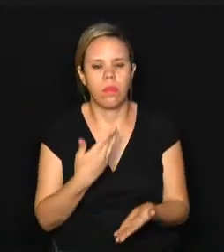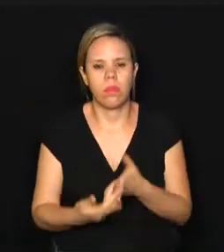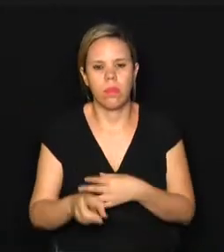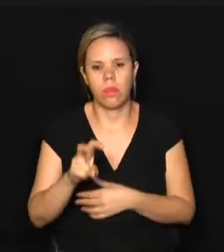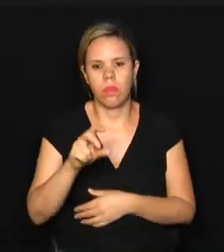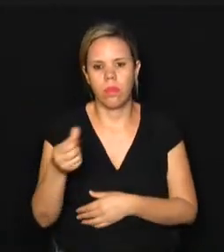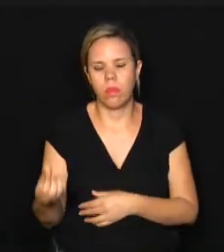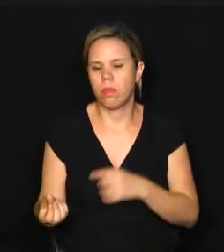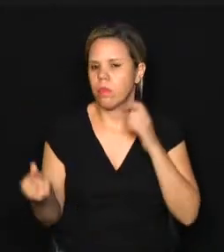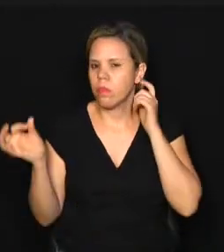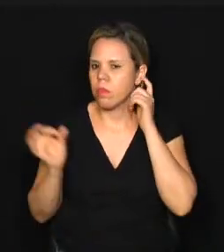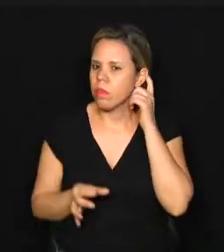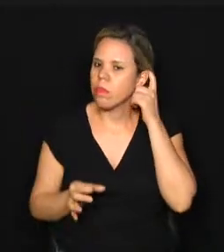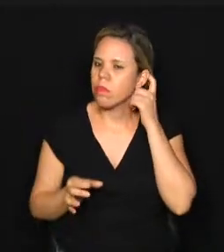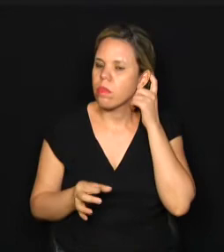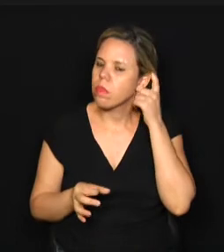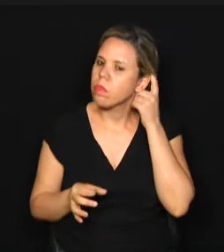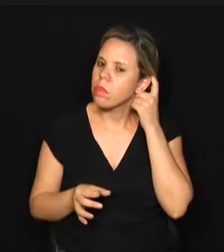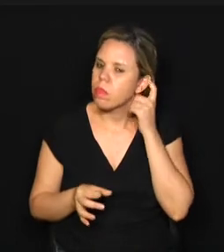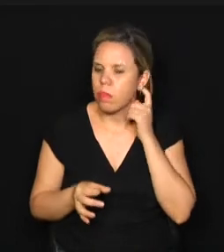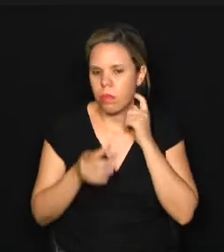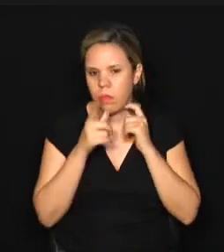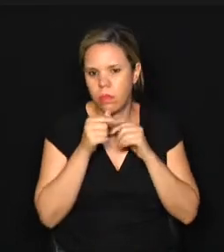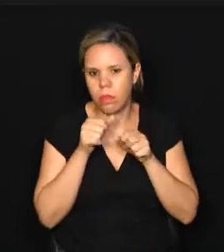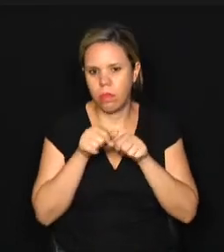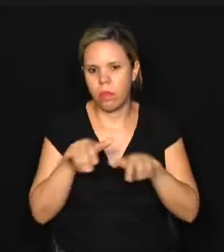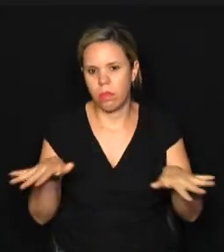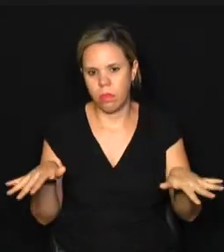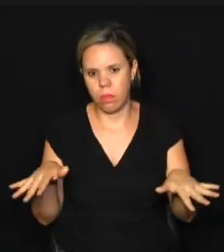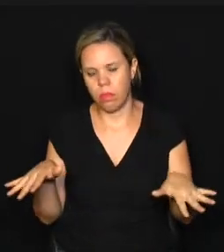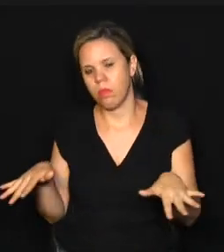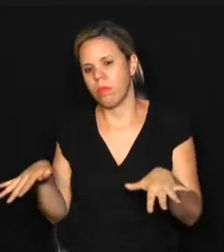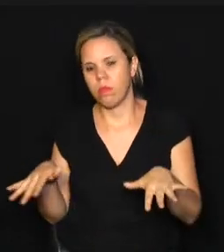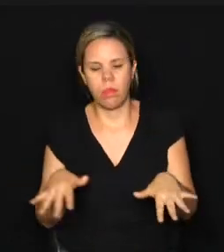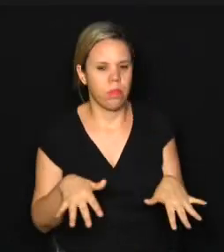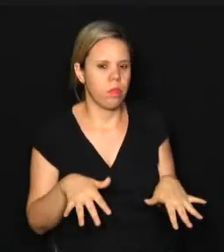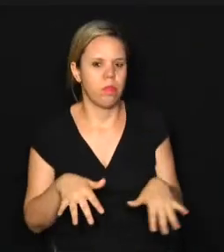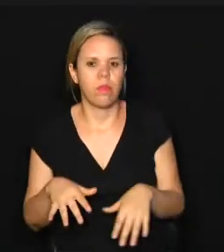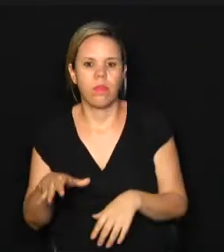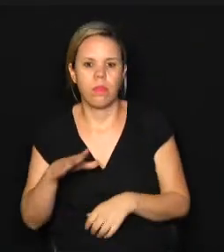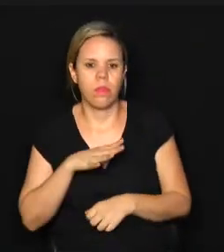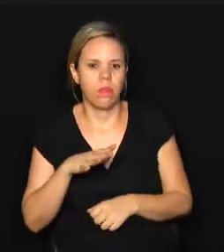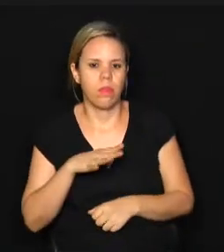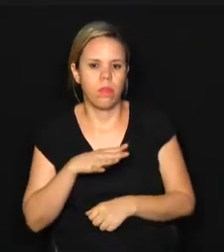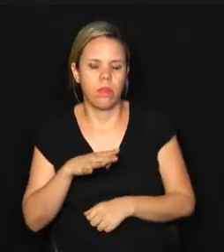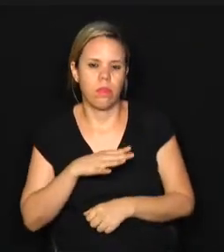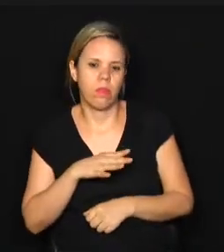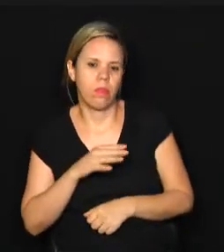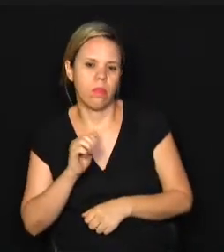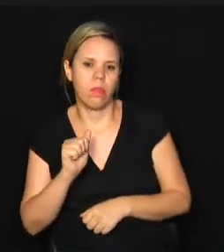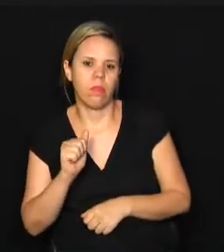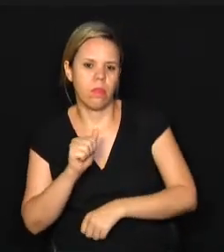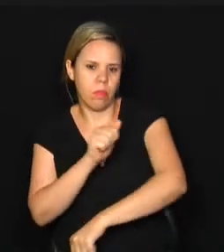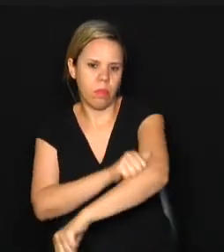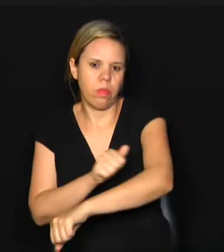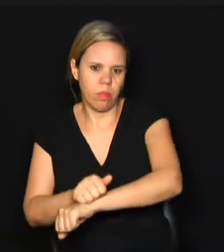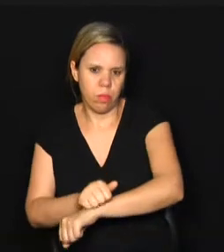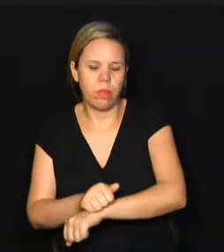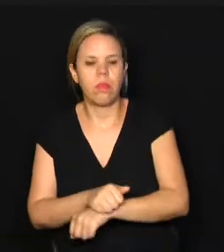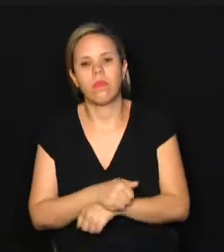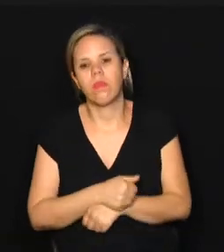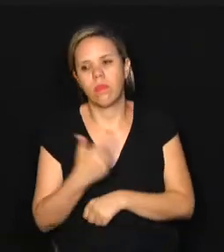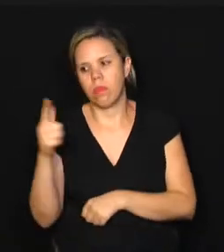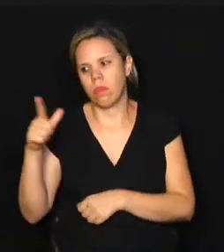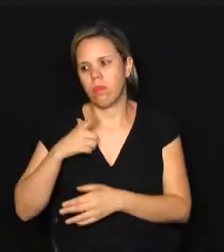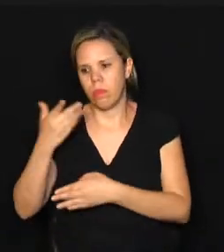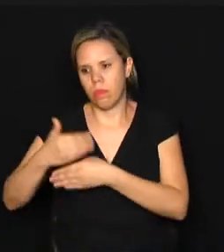56% da água na distribuição. Amparo, que é a cidade que também está no mesmo projeto com uma outra barragem,